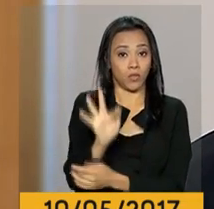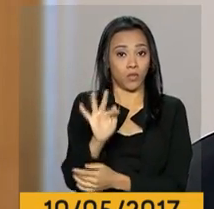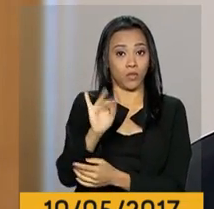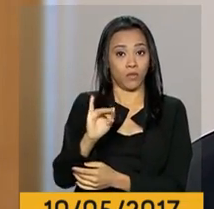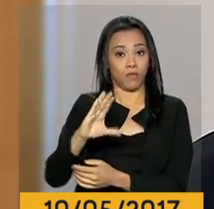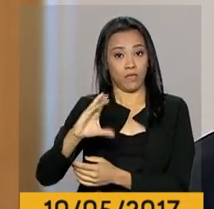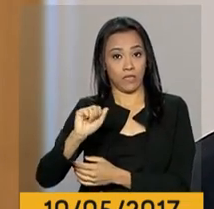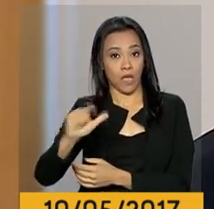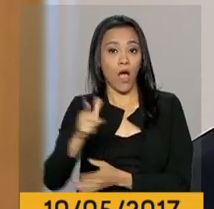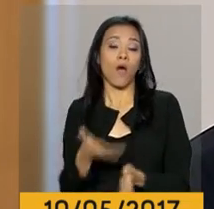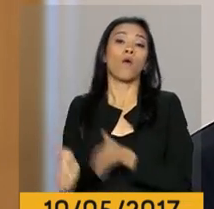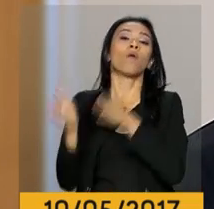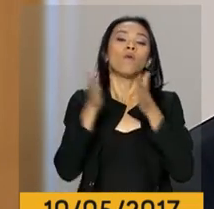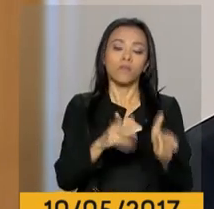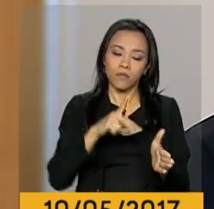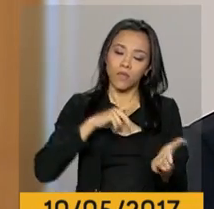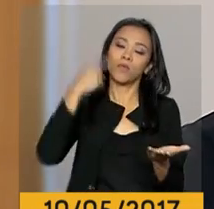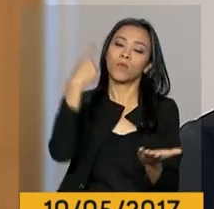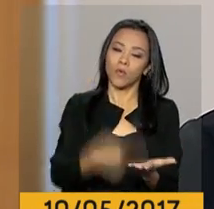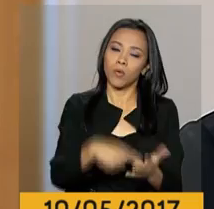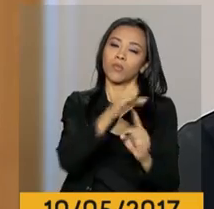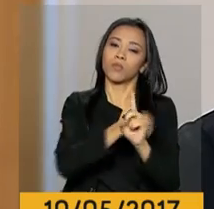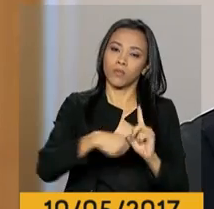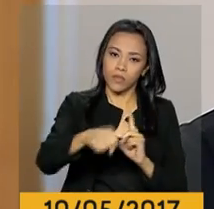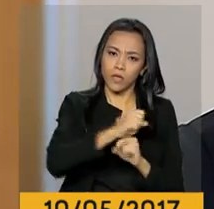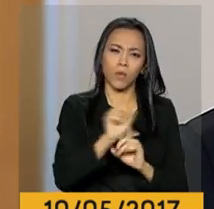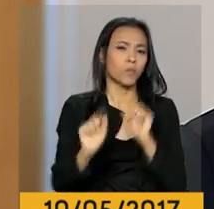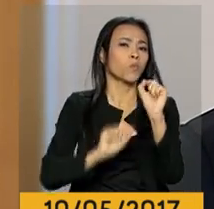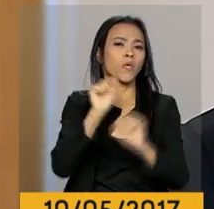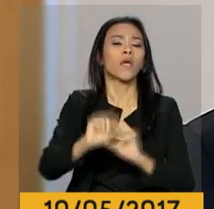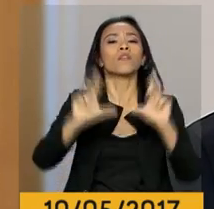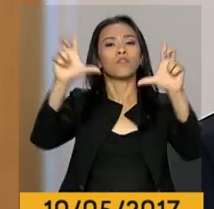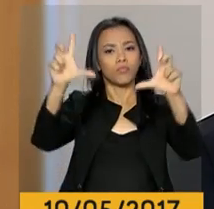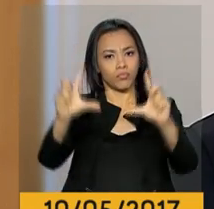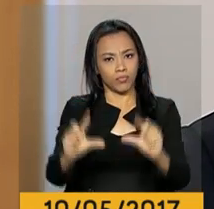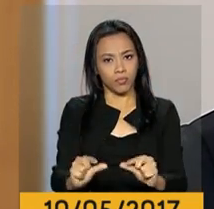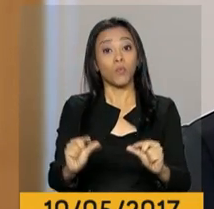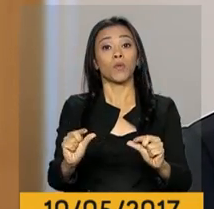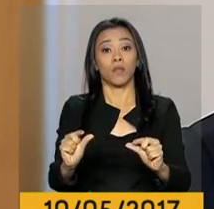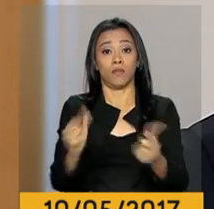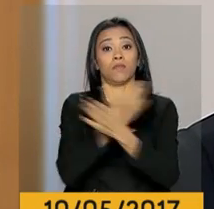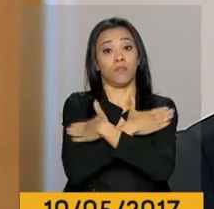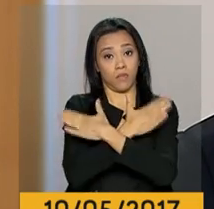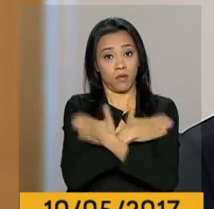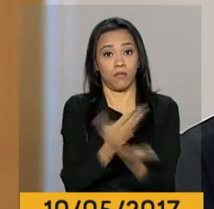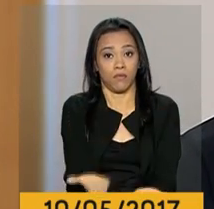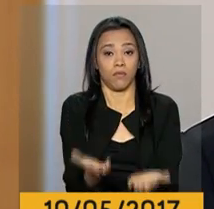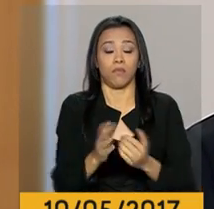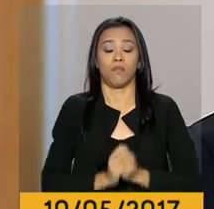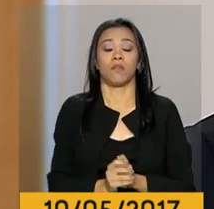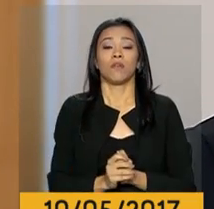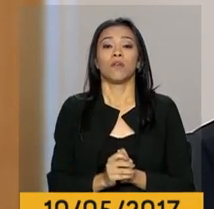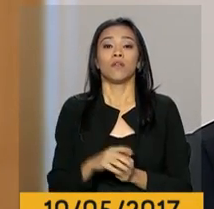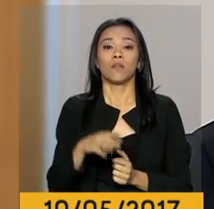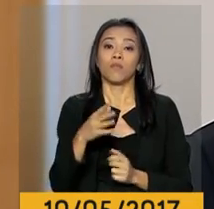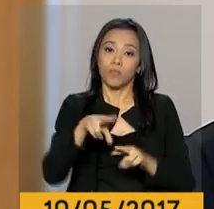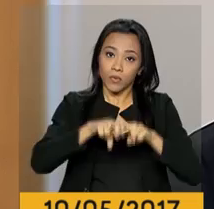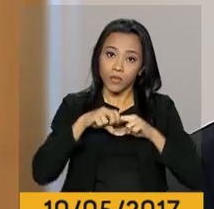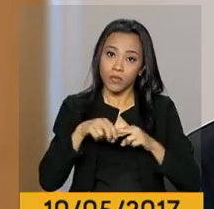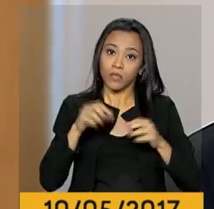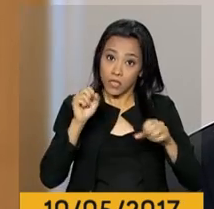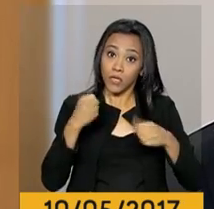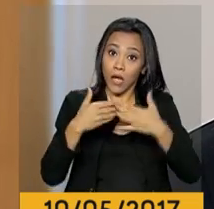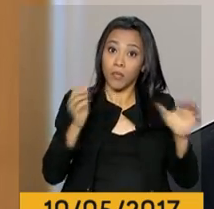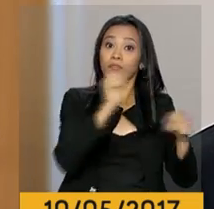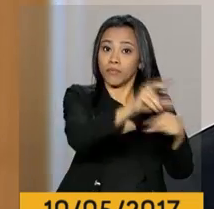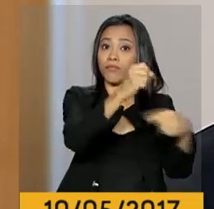responsabilidade social que é combater o desemprego fato que nós estamos produzindo aqui com esta assinatura